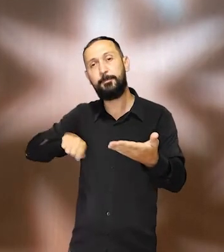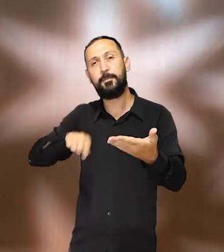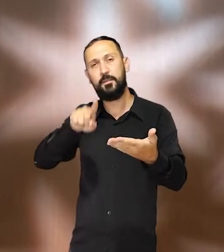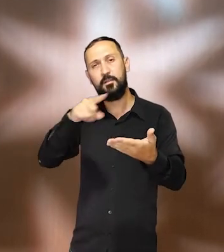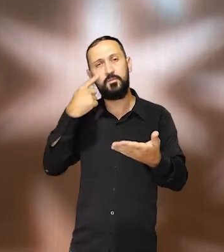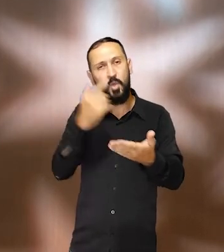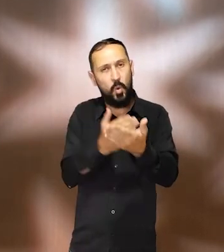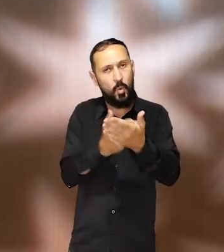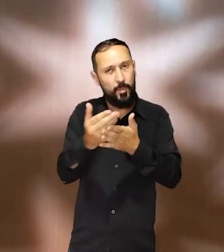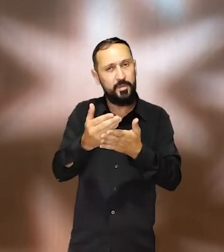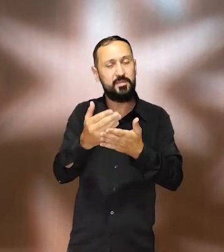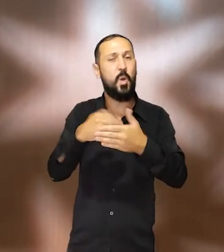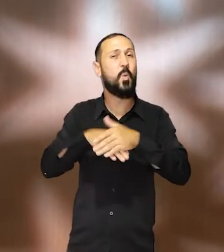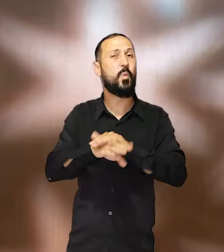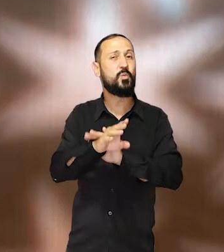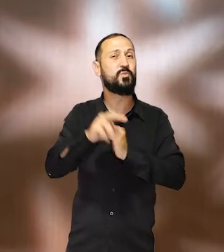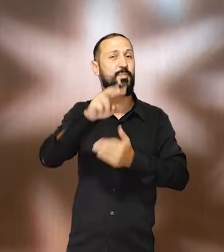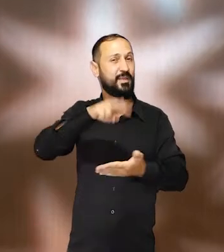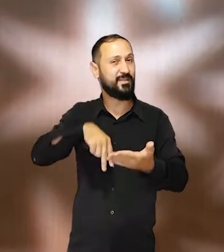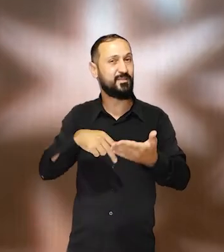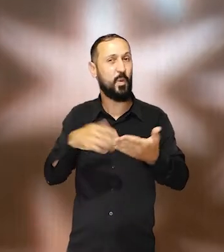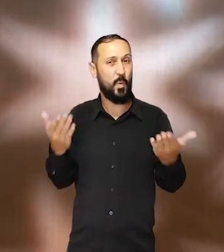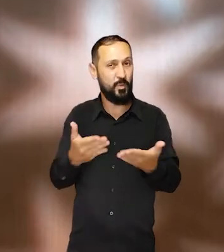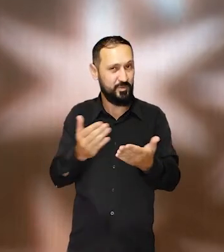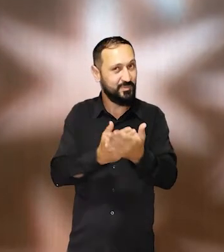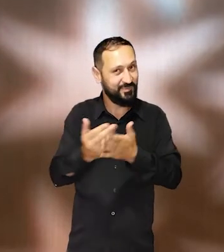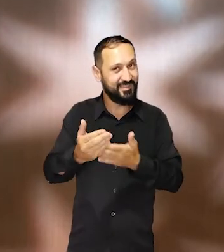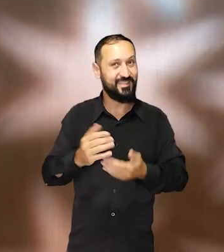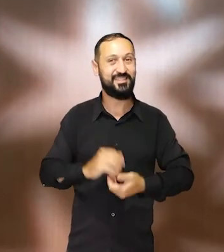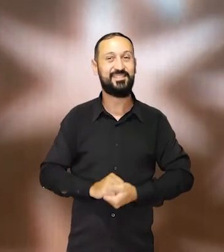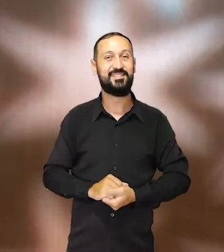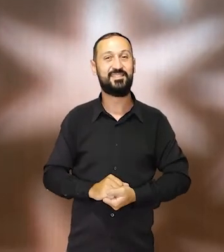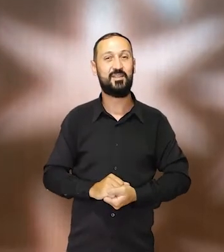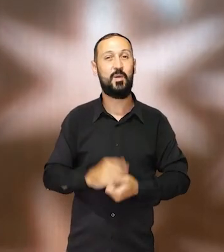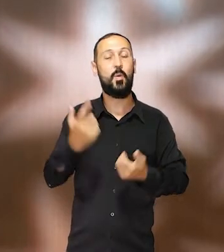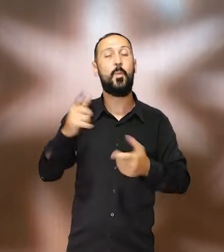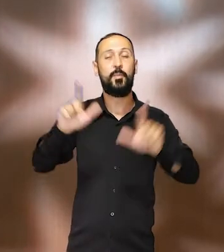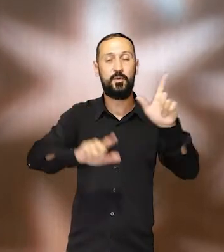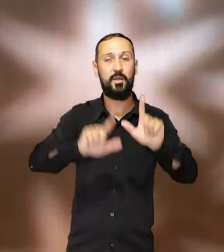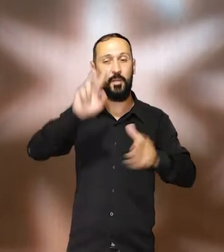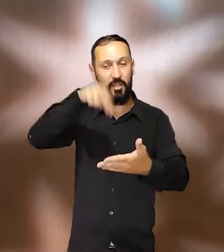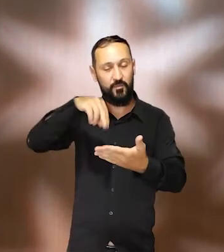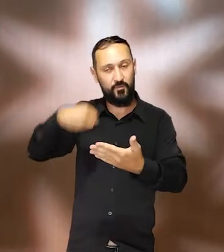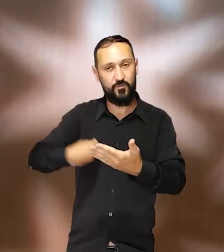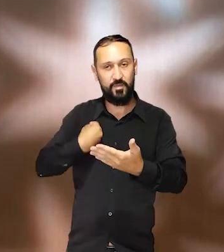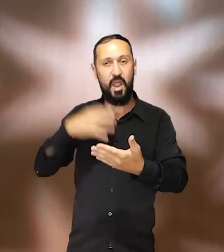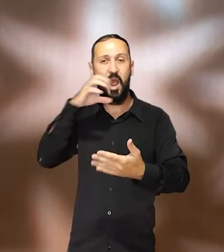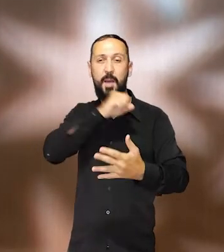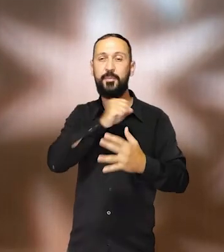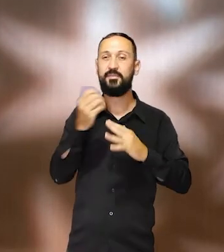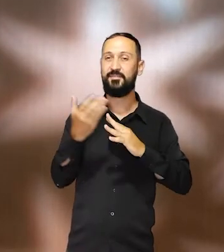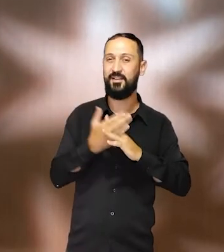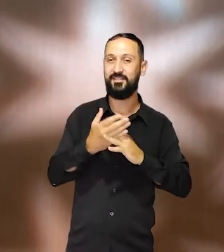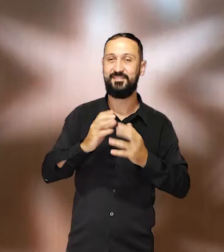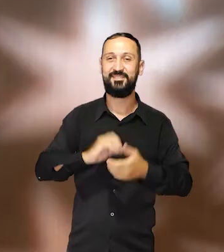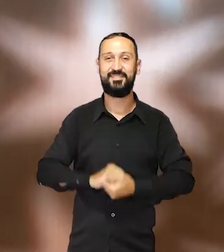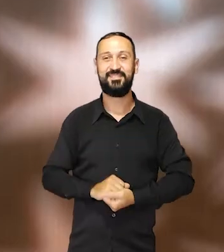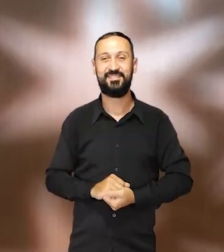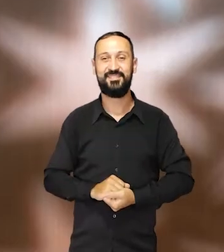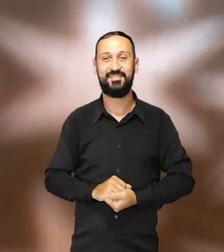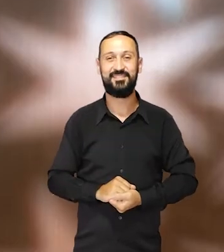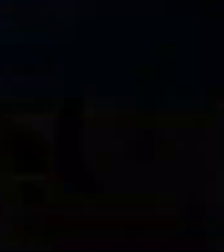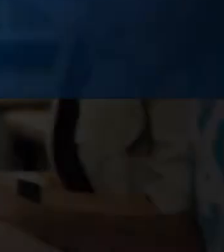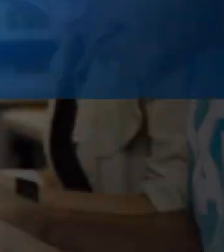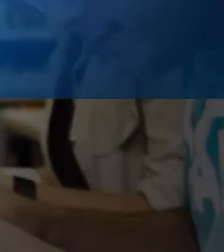de redação. Que tal você começar a adquirir o hábito da leitura hoje mesmo? O Ler e Viver tem intervalo agora e